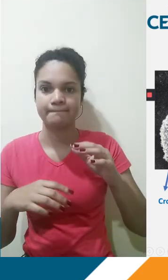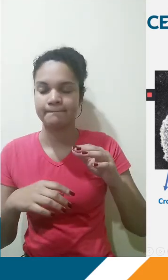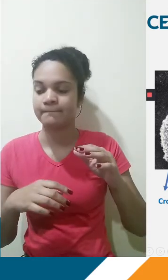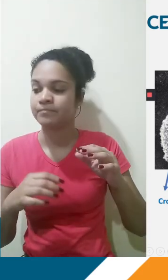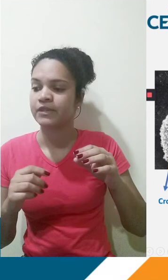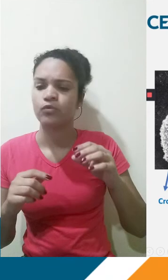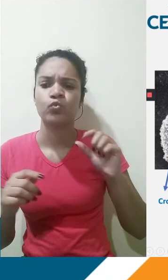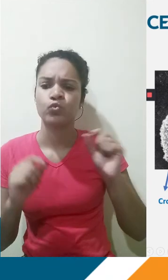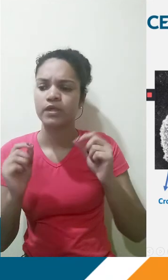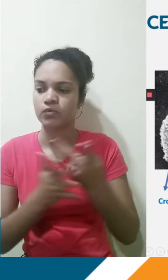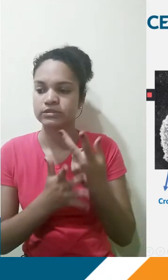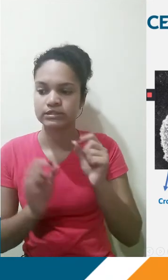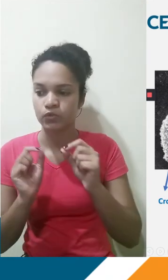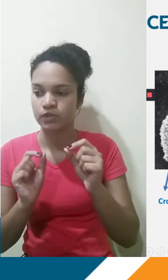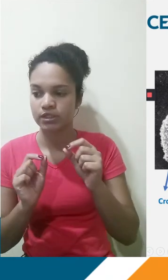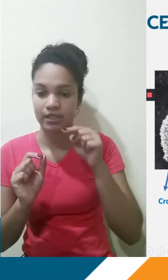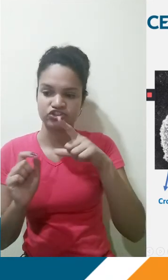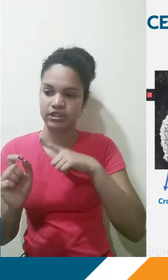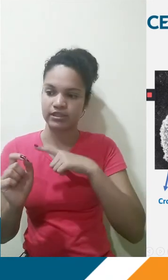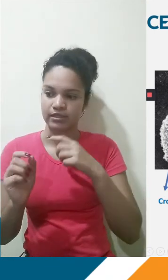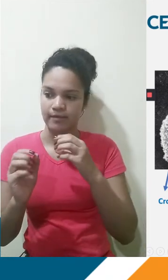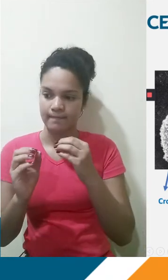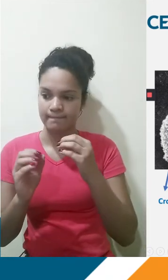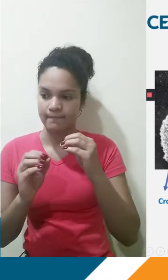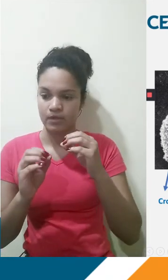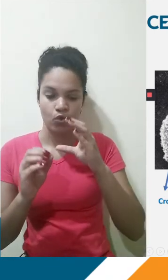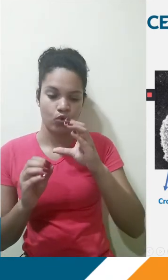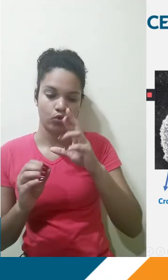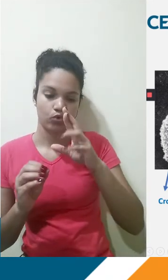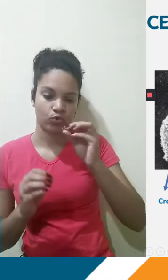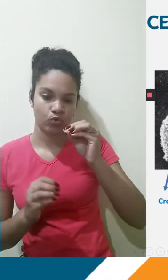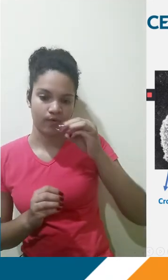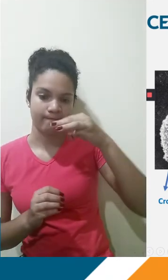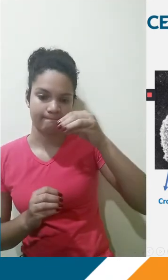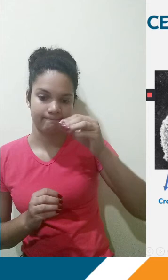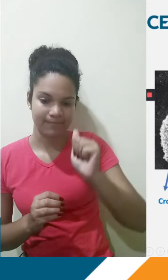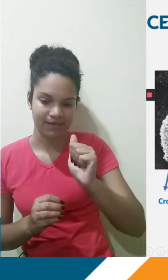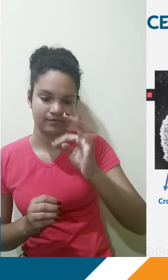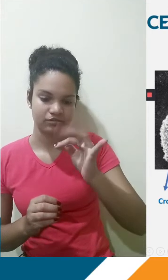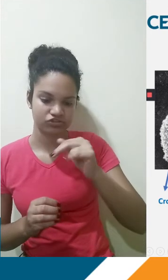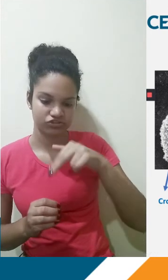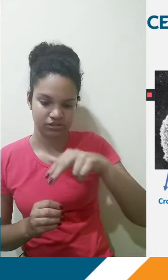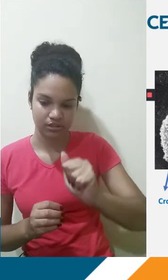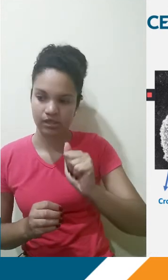Os cromossomos são formados por uma cromatina, pela chamada cromatina, que foi empacotada,